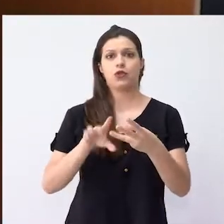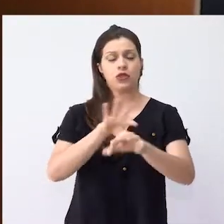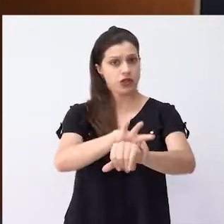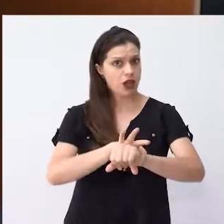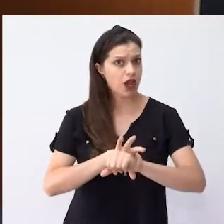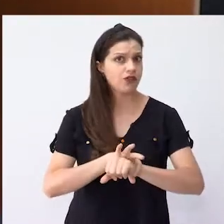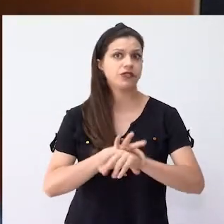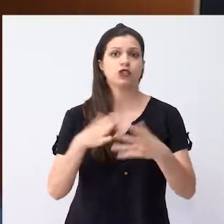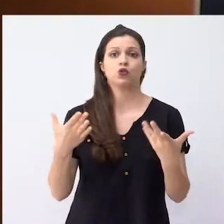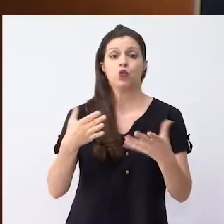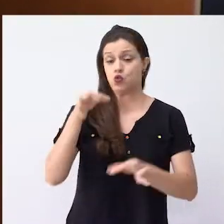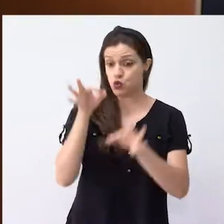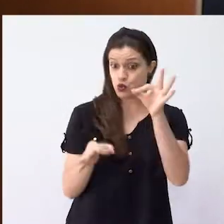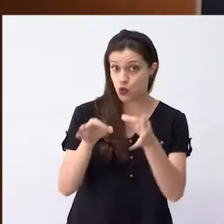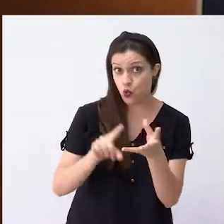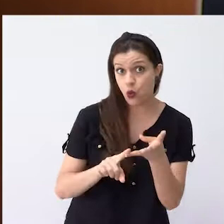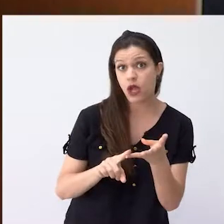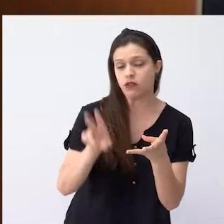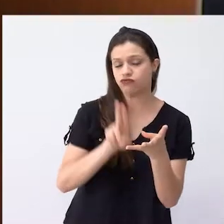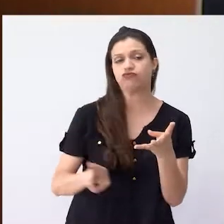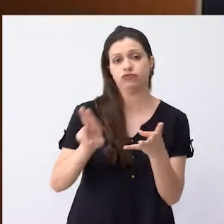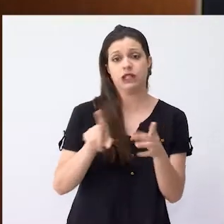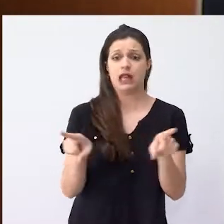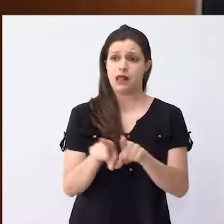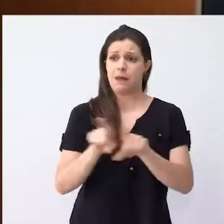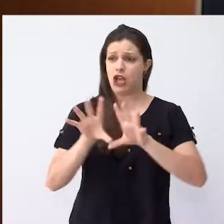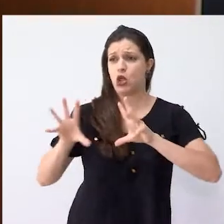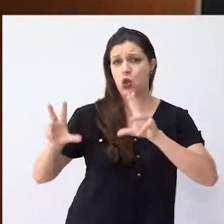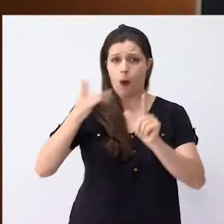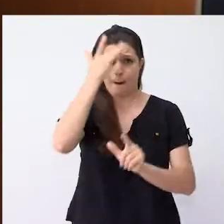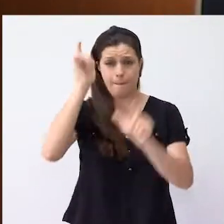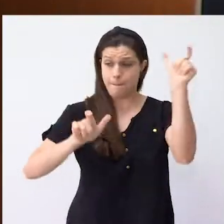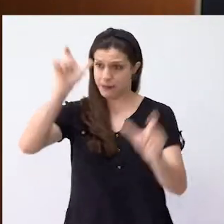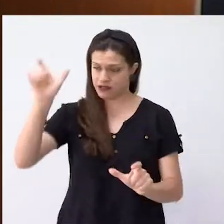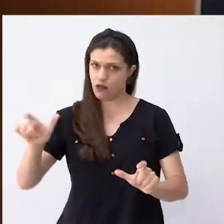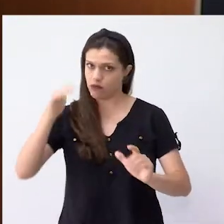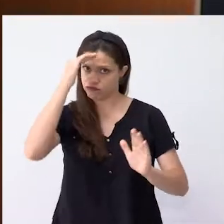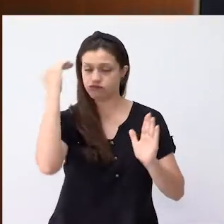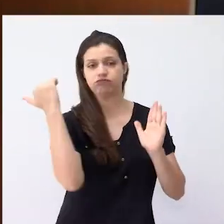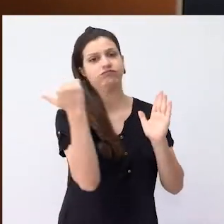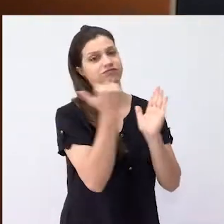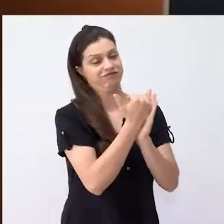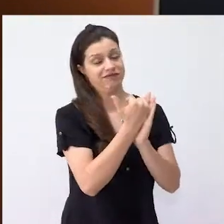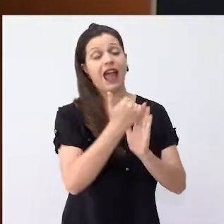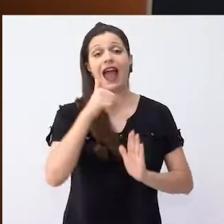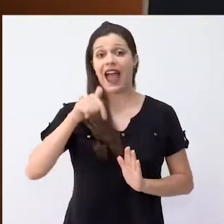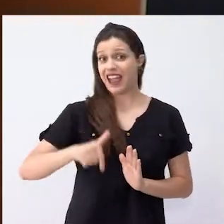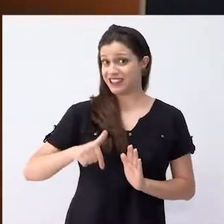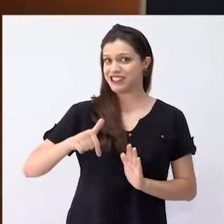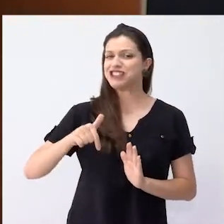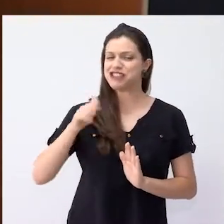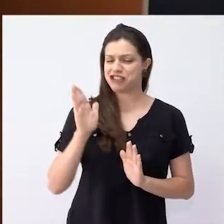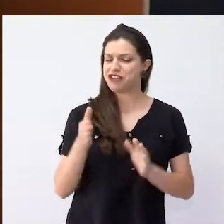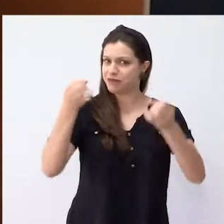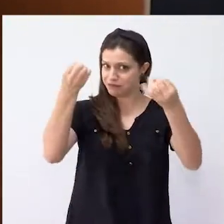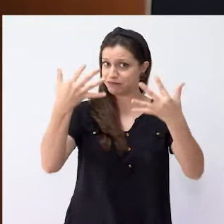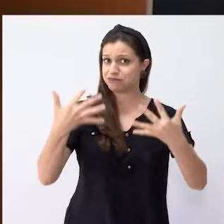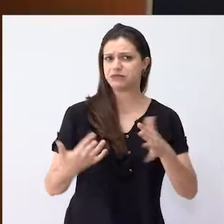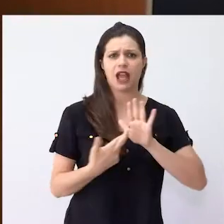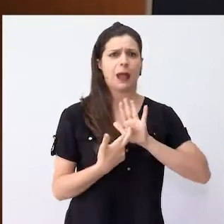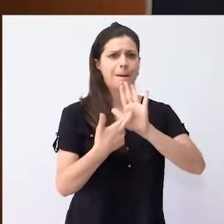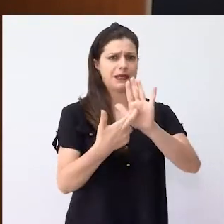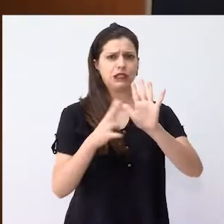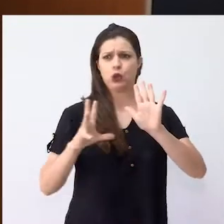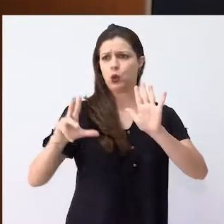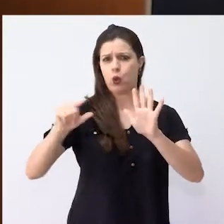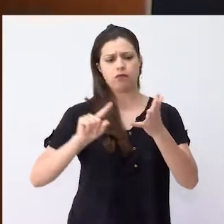ser aplicadas pelos juízes e vão ser obedecidas pelos jurisdicionados. E aqui no programa a gente já contou com a participação de representantes